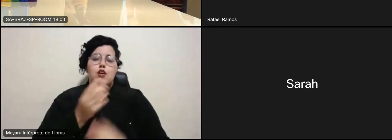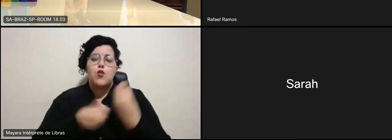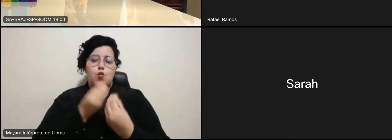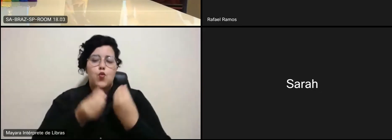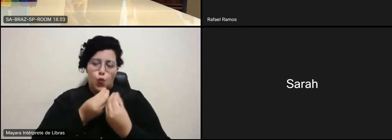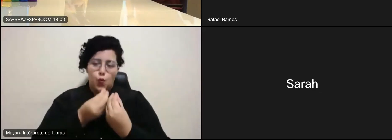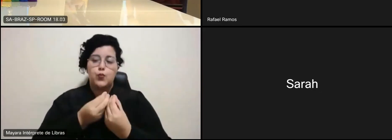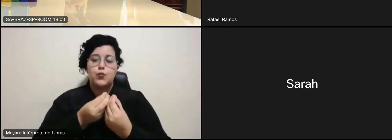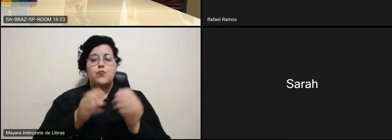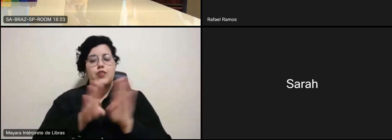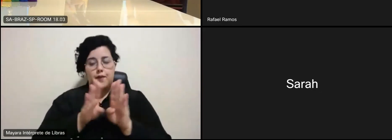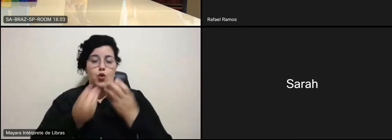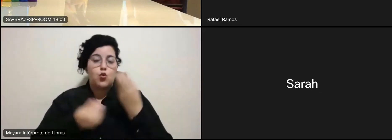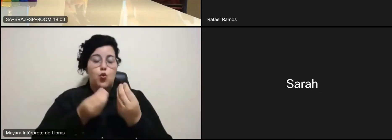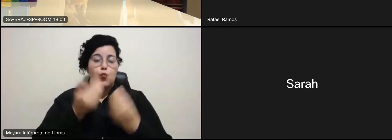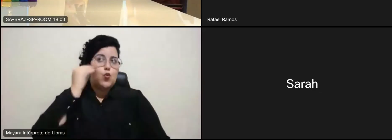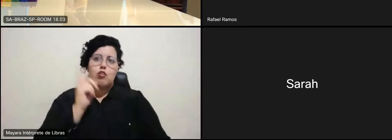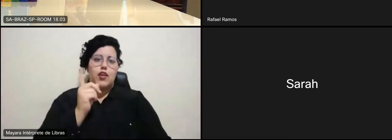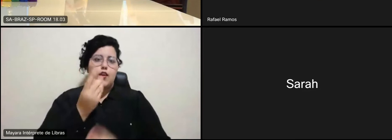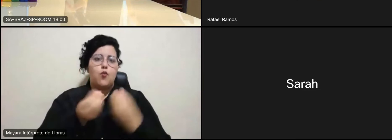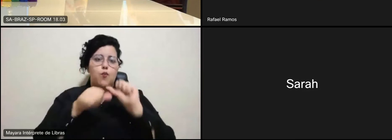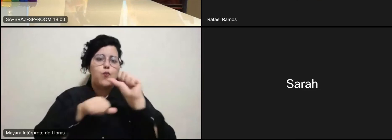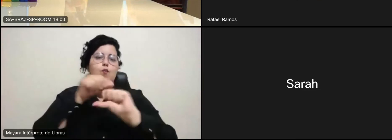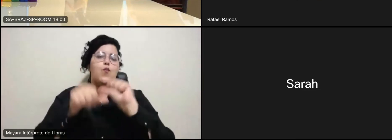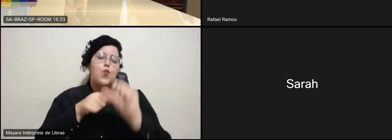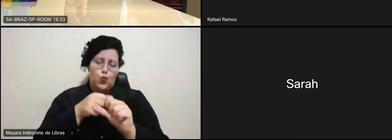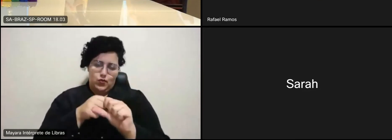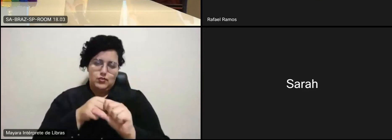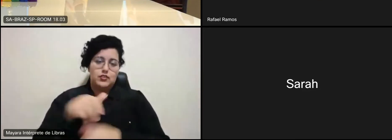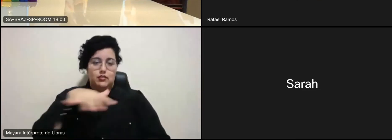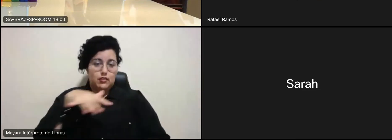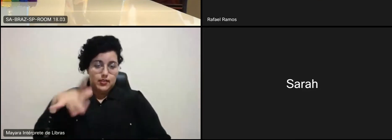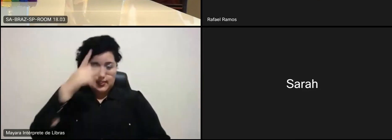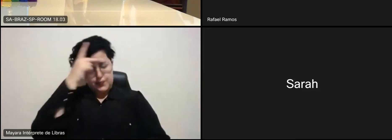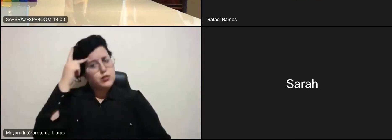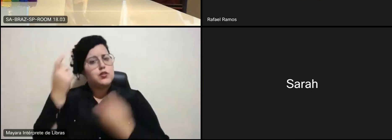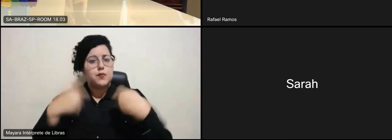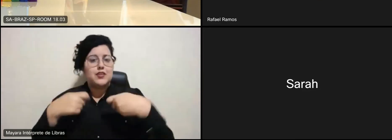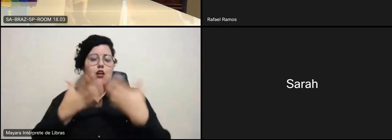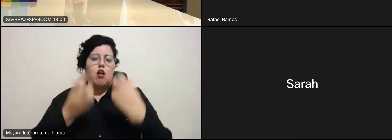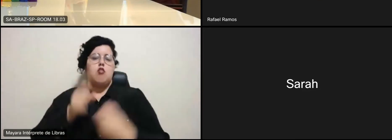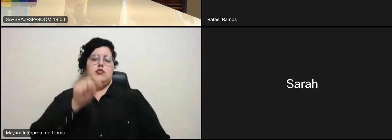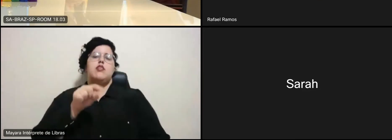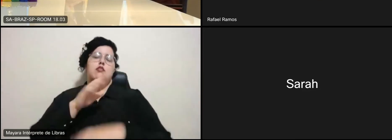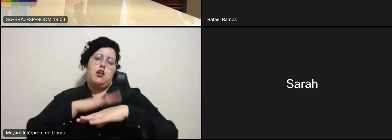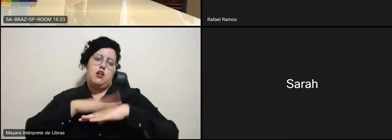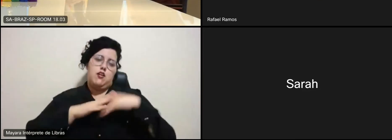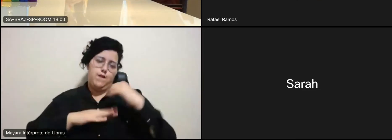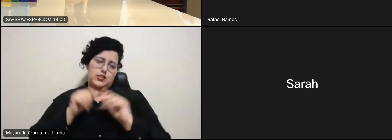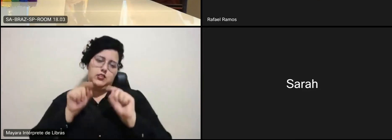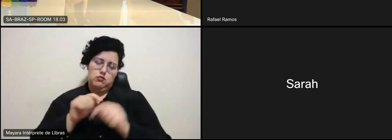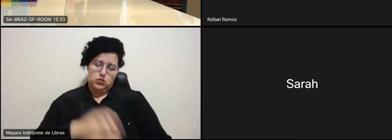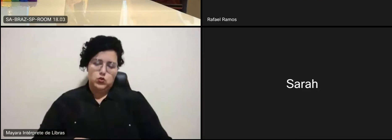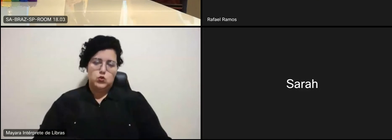e não mudar, e não entender e não mudar. Eu acho que as pessoas têm que estarem dispostas para que isso aconteça também, né?